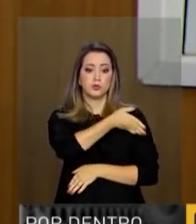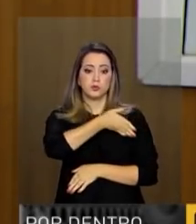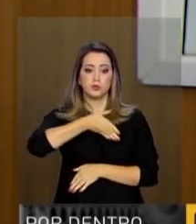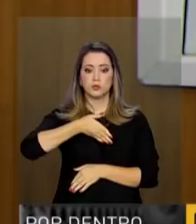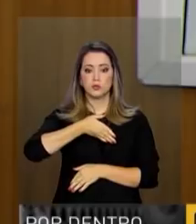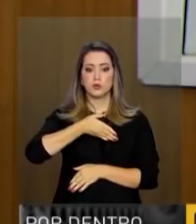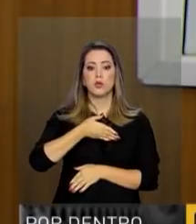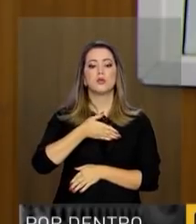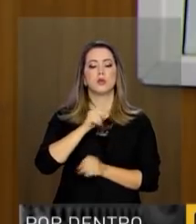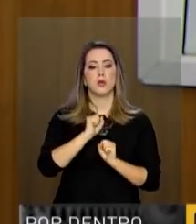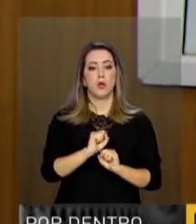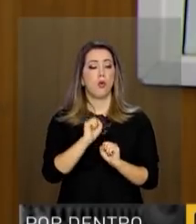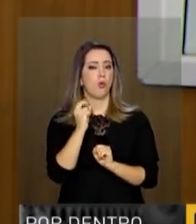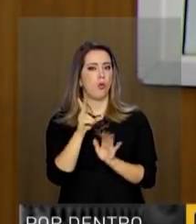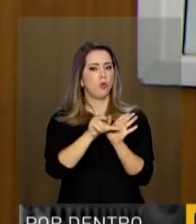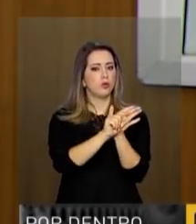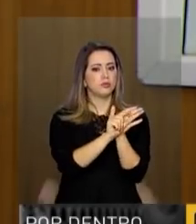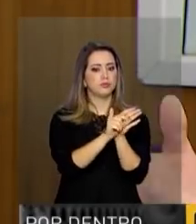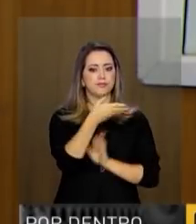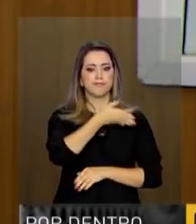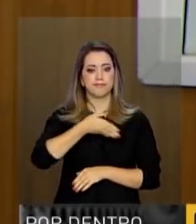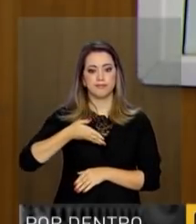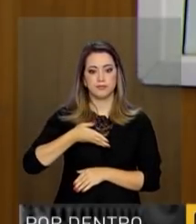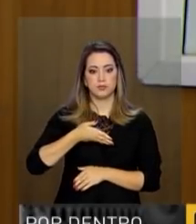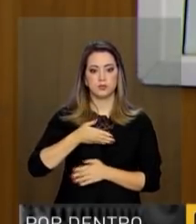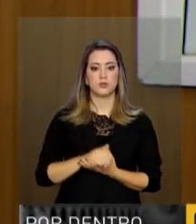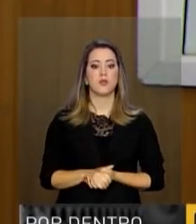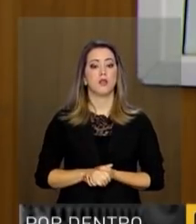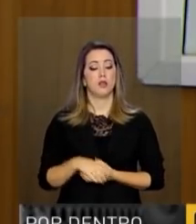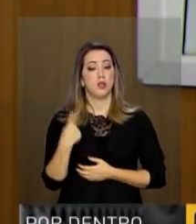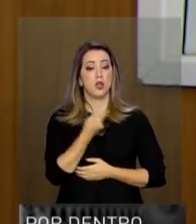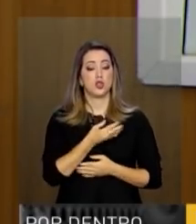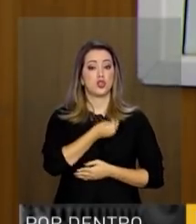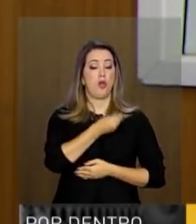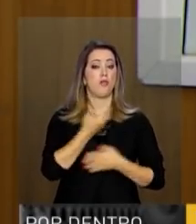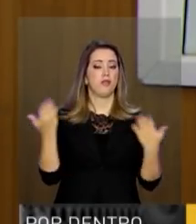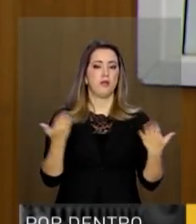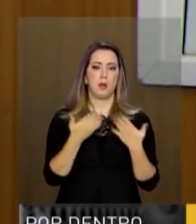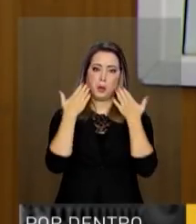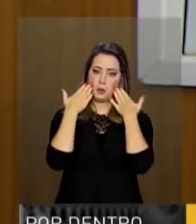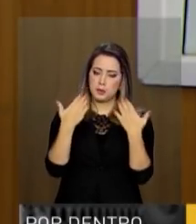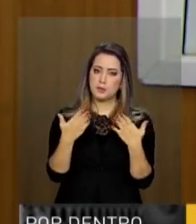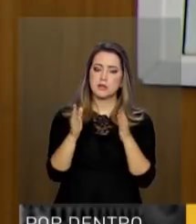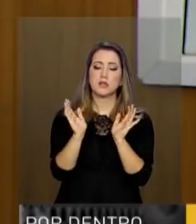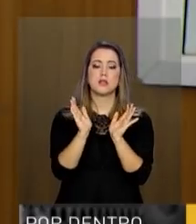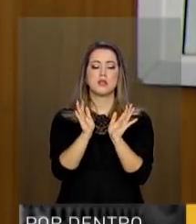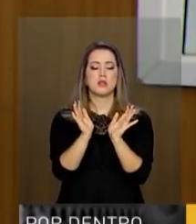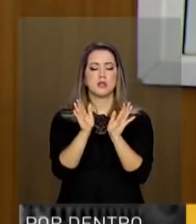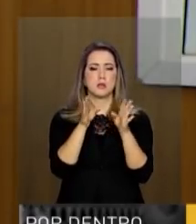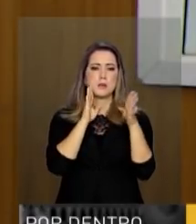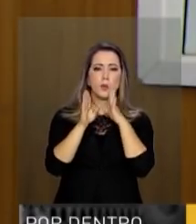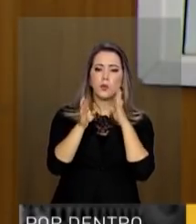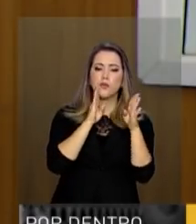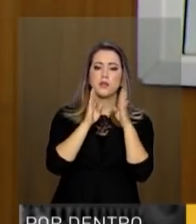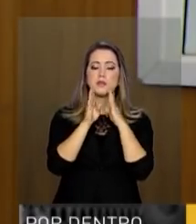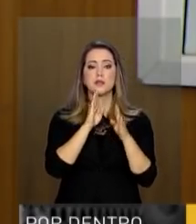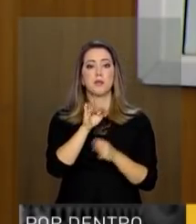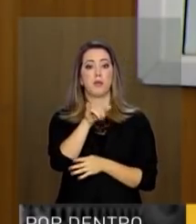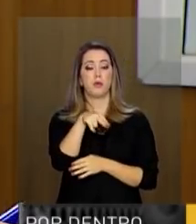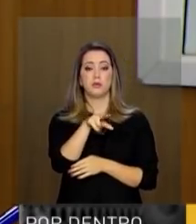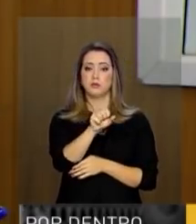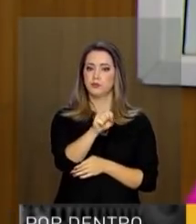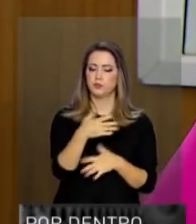facebook.com/Palácio do Planalto, ou ainda pelo Twitter no @Planalto. Lembrando também que a gente está ao vivo pela página do Facebook da Previdência Social. Vamos então